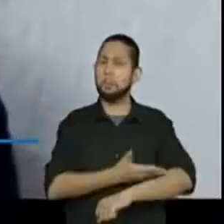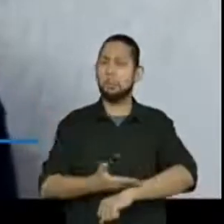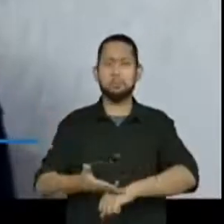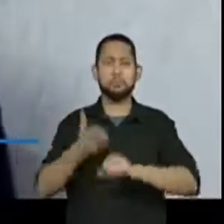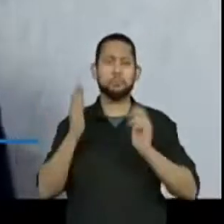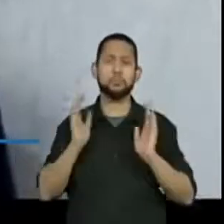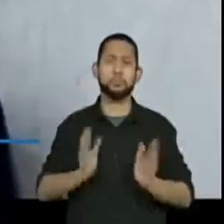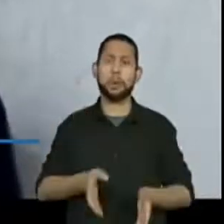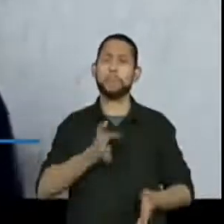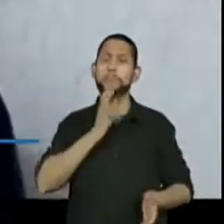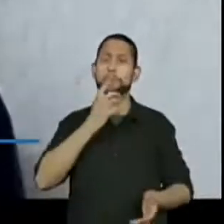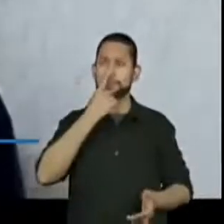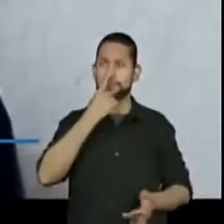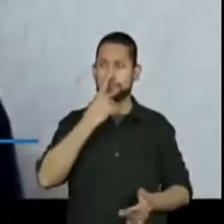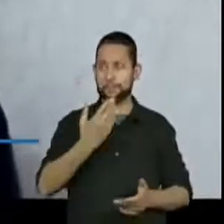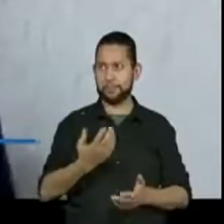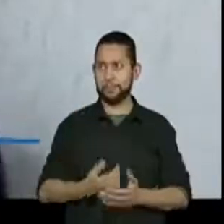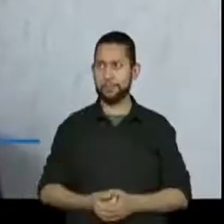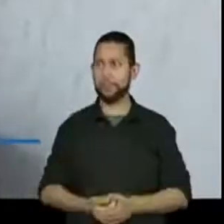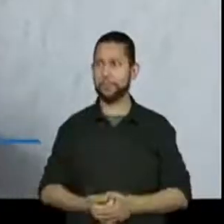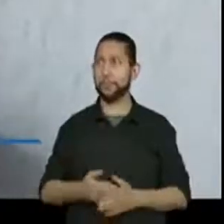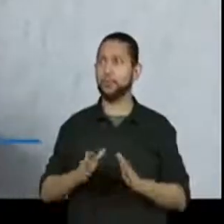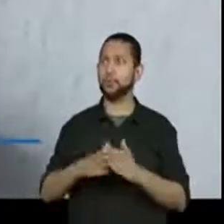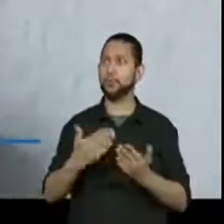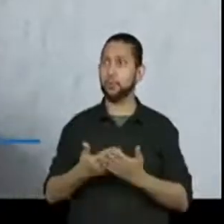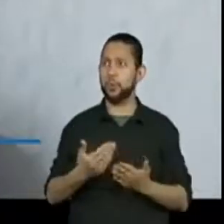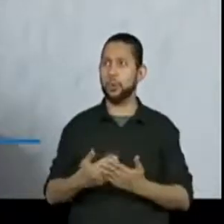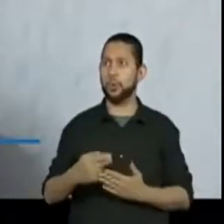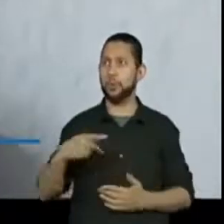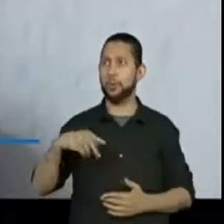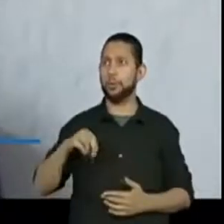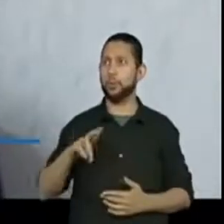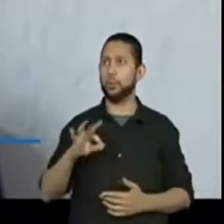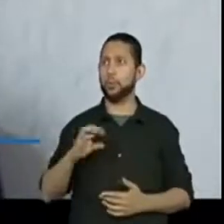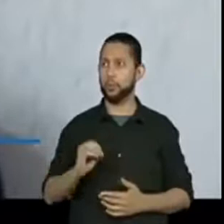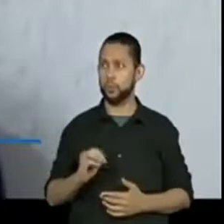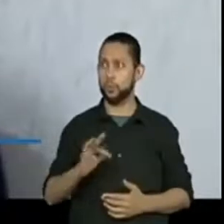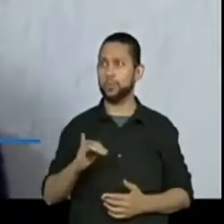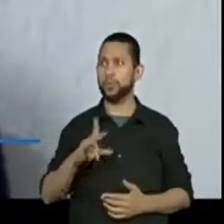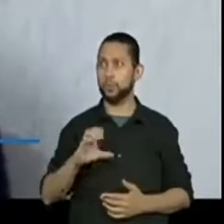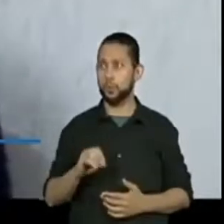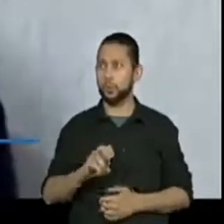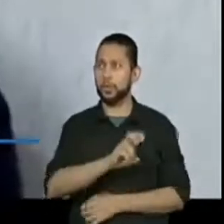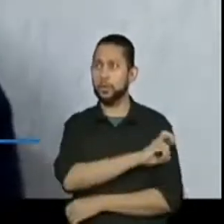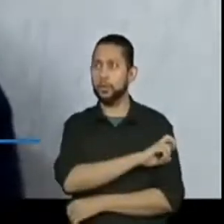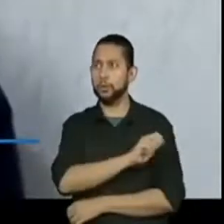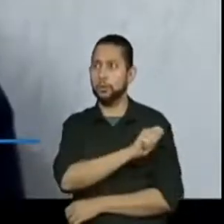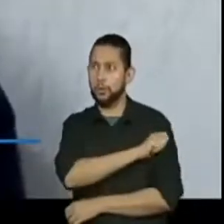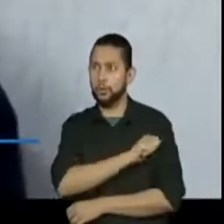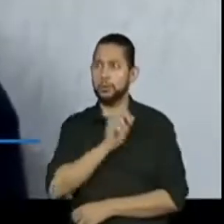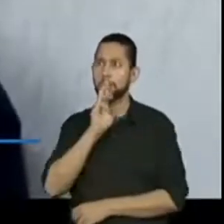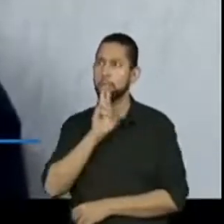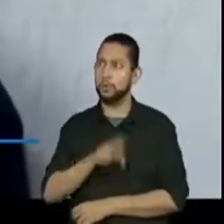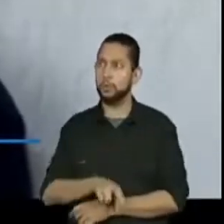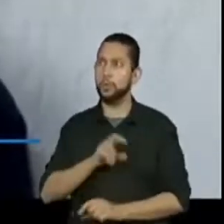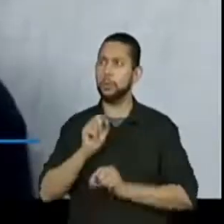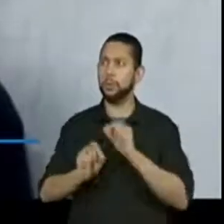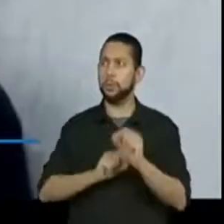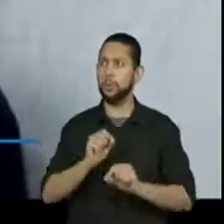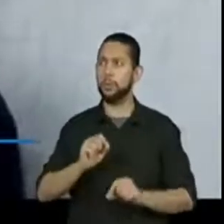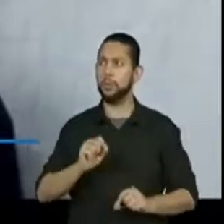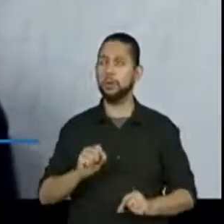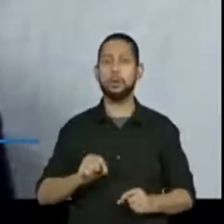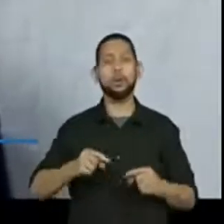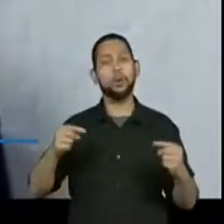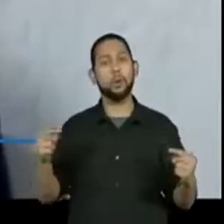bem. A Escola Reverendo Porto Filho, quinto ano A, respondeu que nós vamos